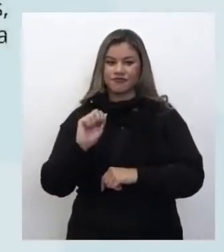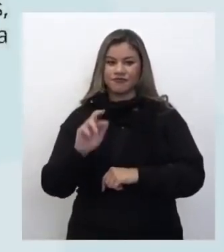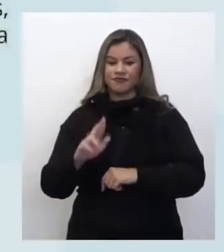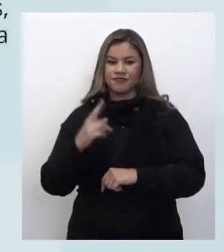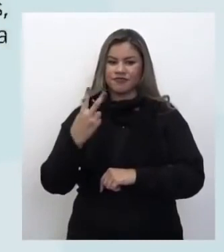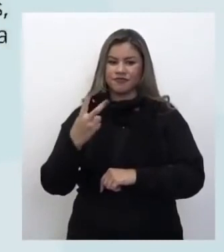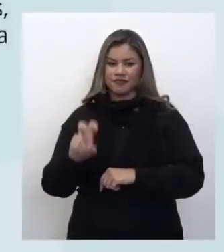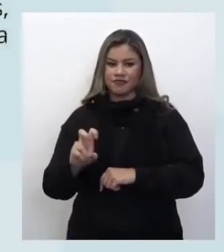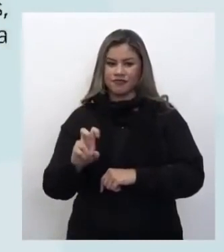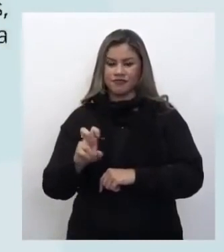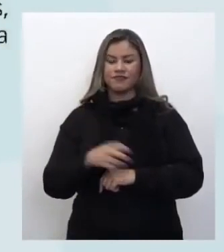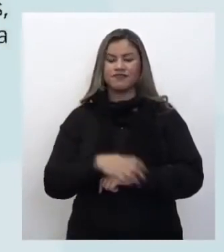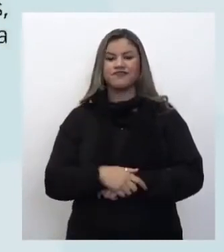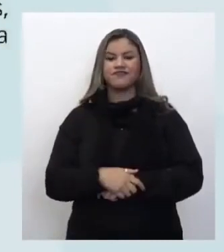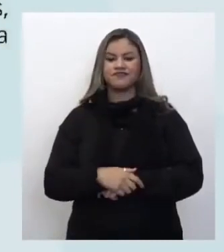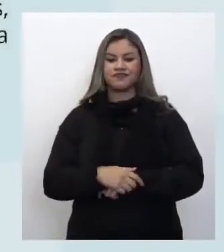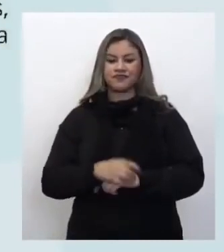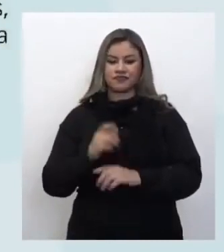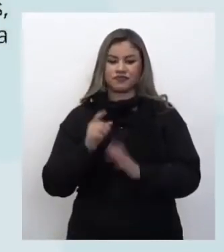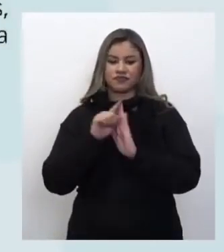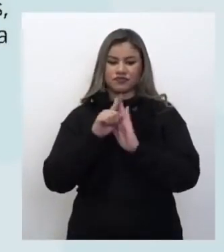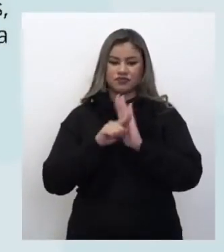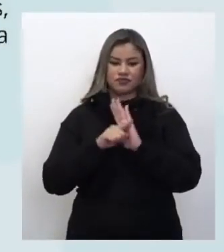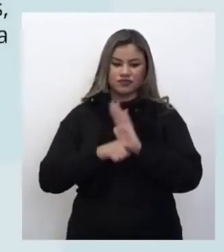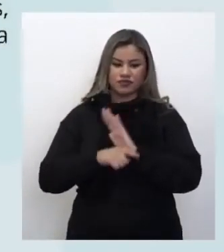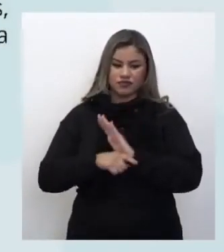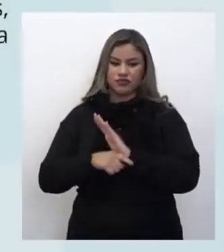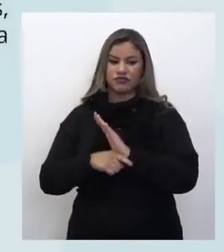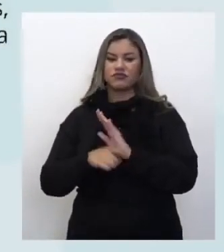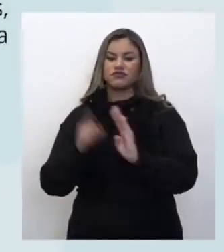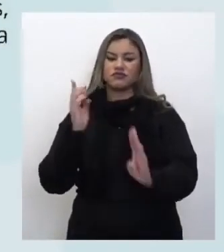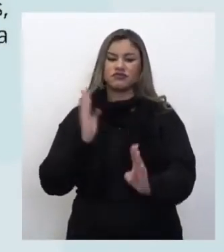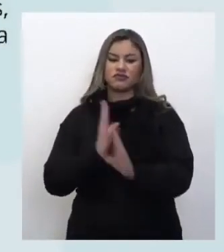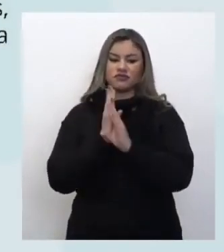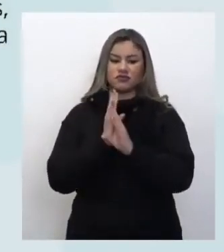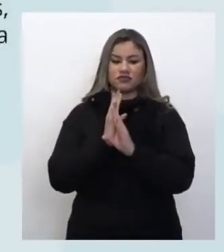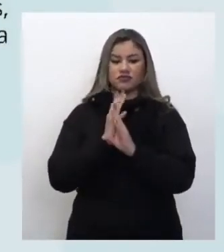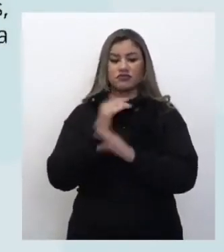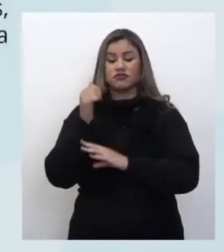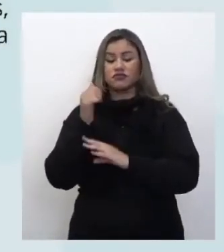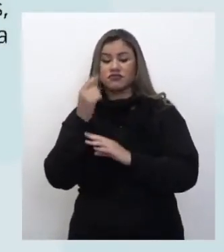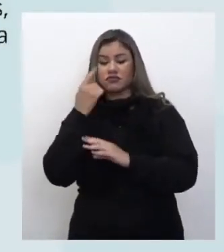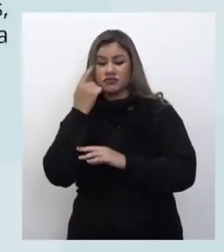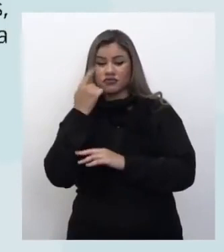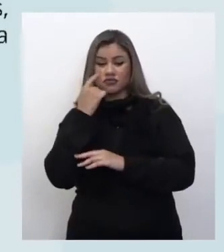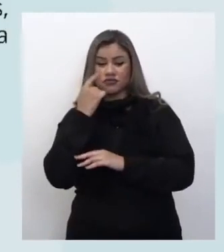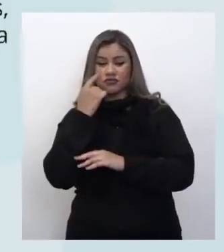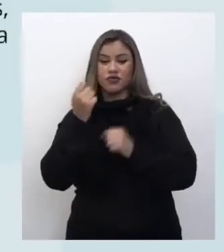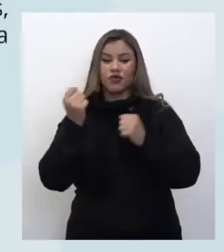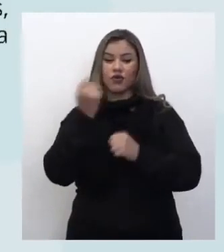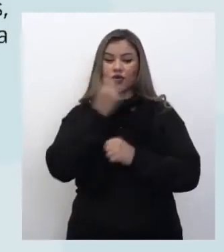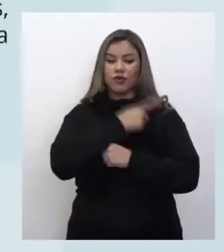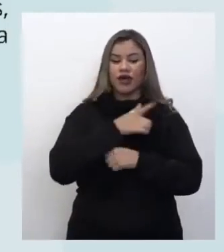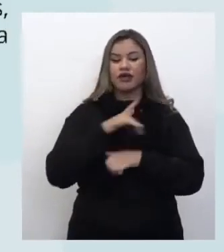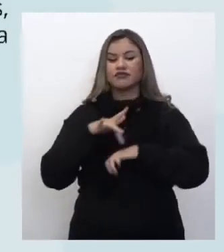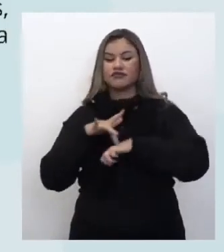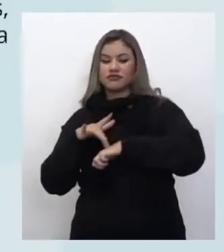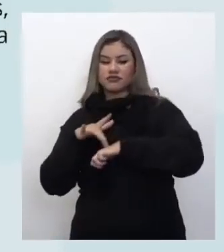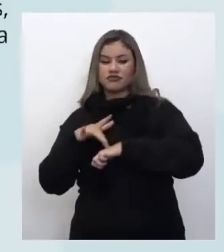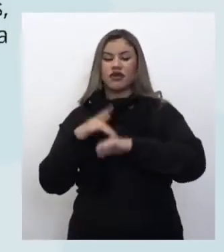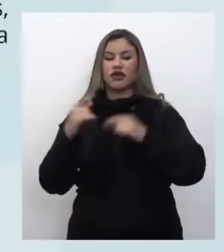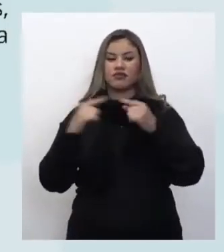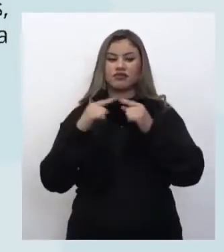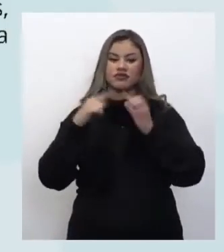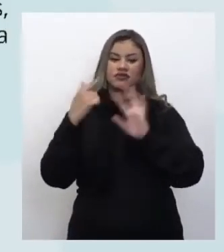EF06AR25. Investigar, identificar e analisar a comédia e a farsa como gêneros teatrais e a relação entre as